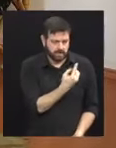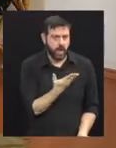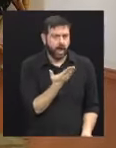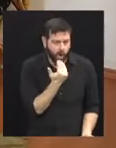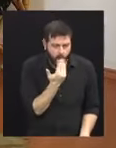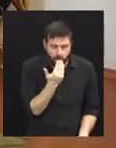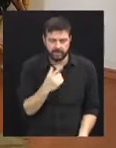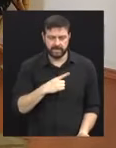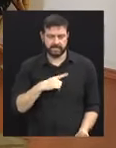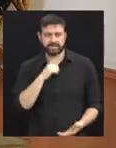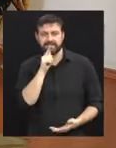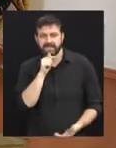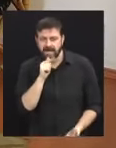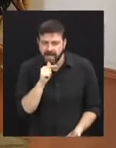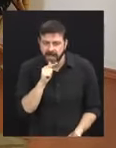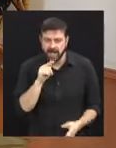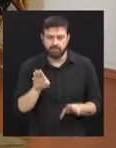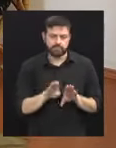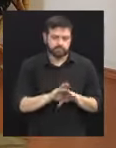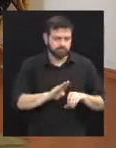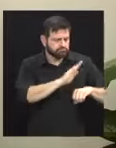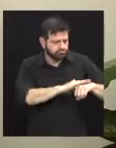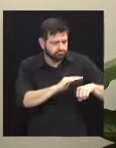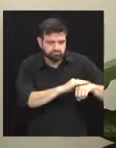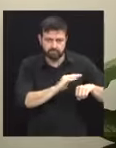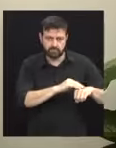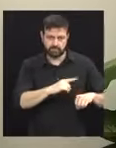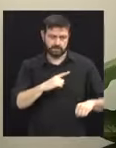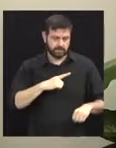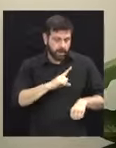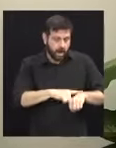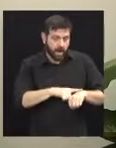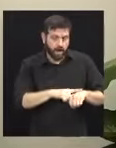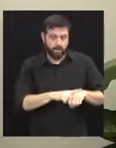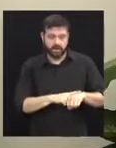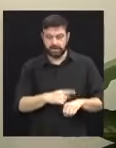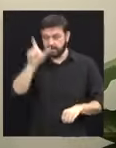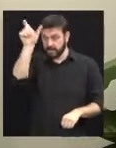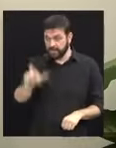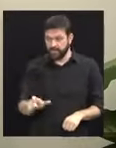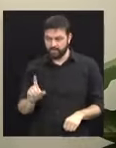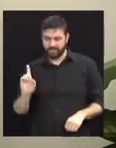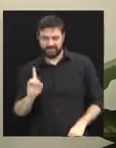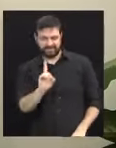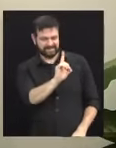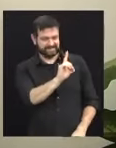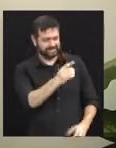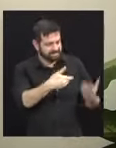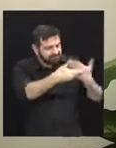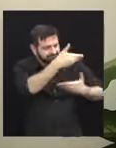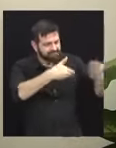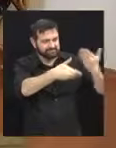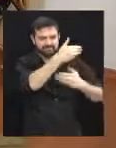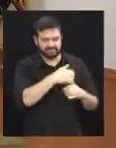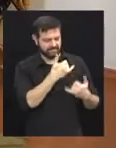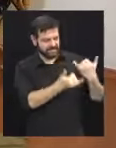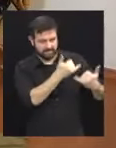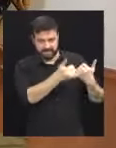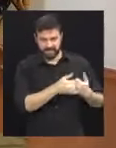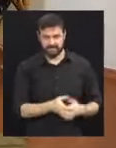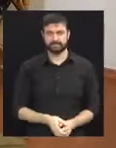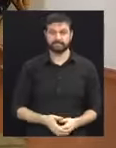alimentar, ter uma água, ter um conforto, para o momento que o dono chegar, aí sim ter uma relação com o cão, né? O filho de